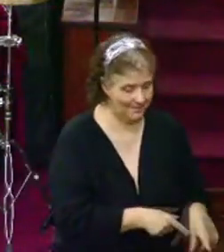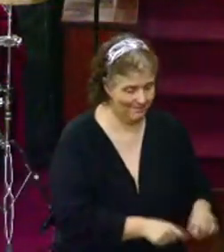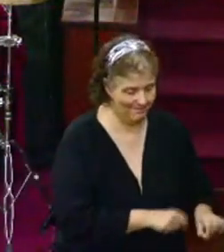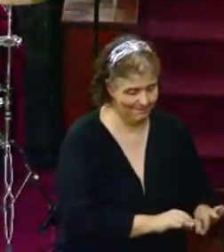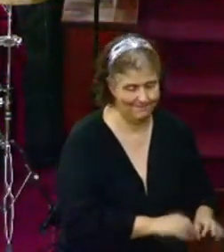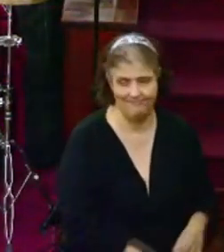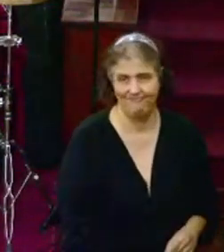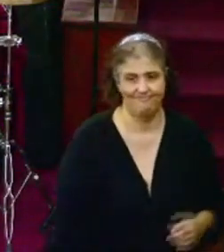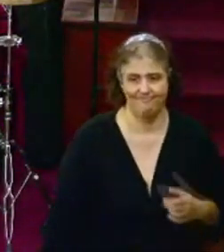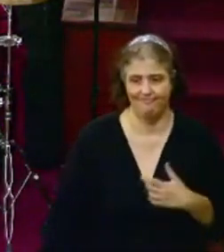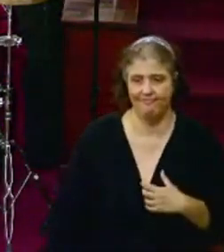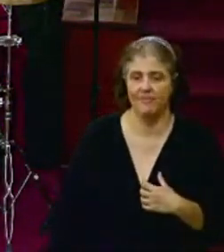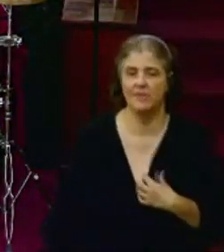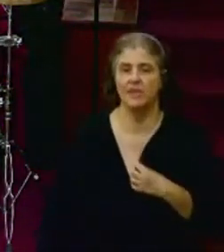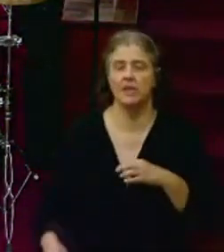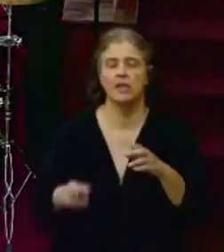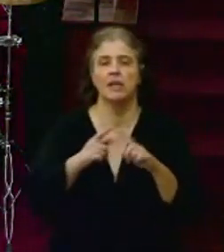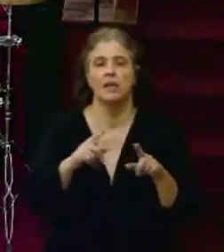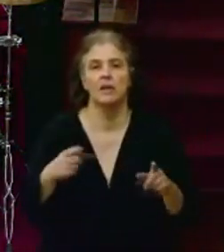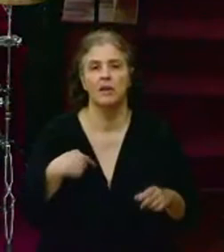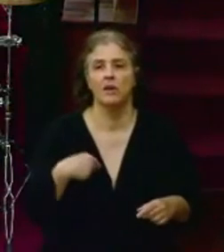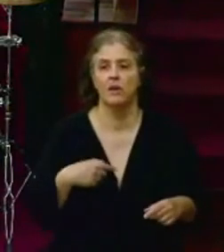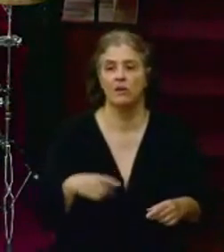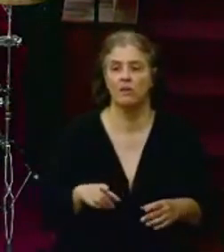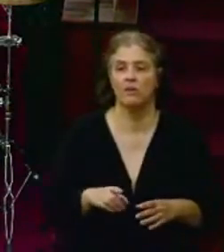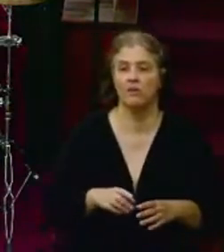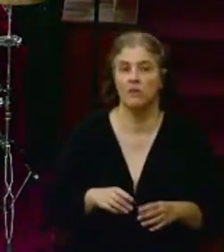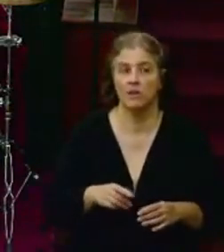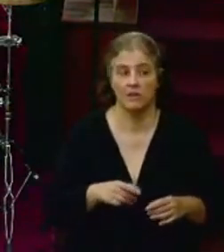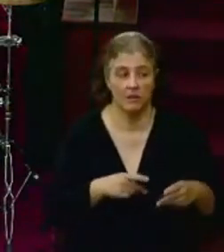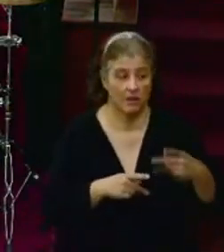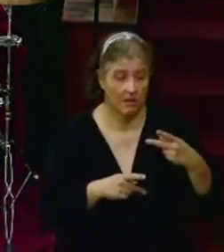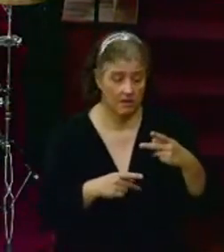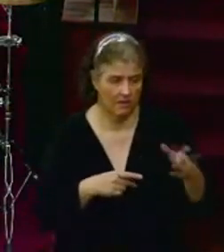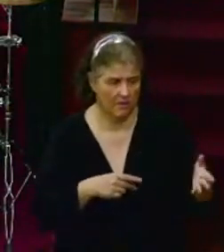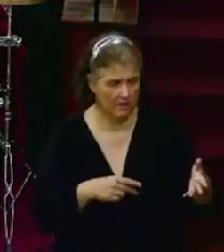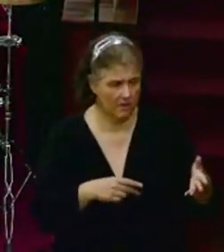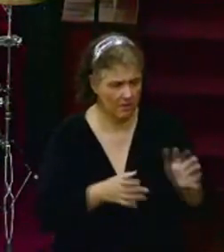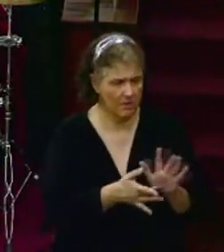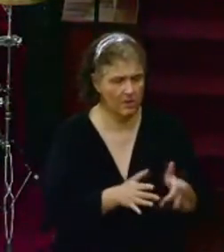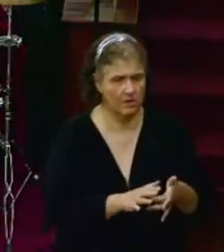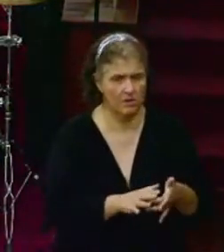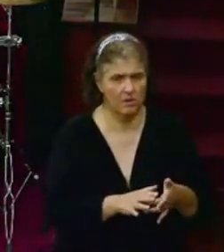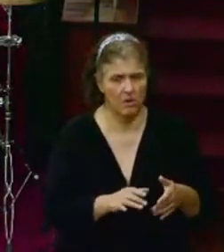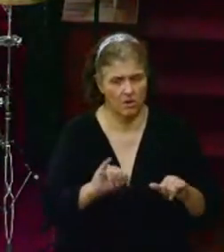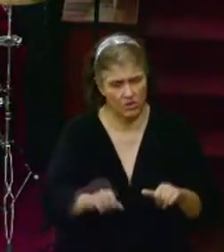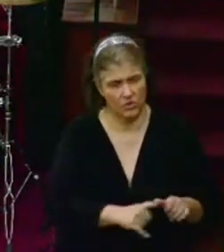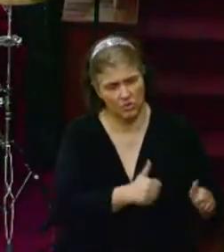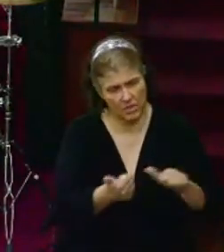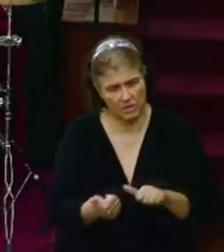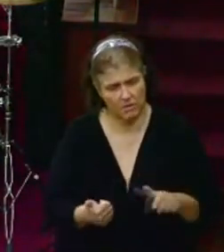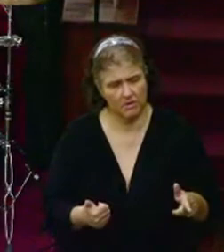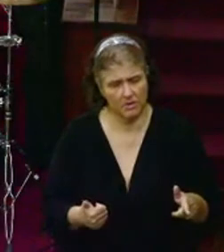Batista dizendo: o Senhor não vai fazer nada, os teus discípulos estão te abandonando e estão seguindo esse Jesus de Nazaré. E ele